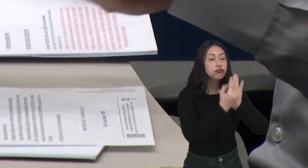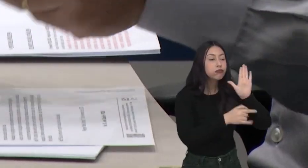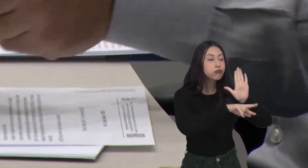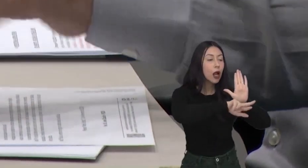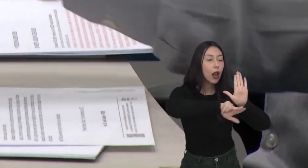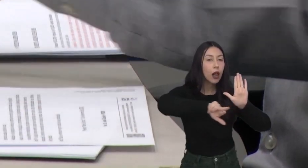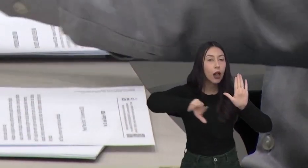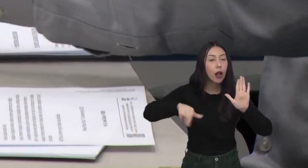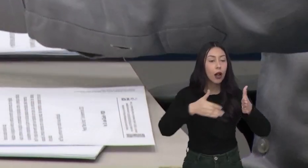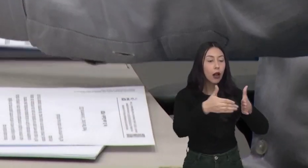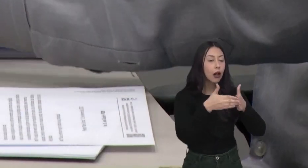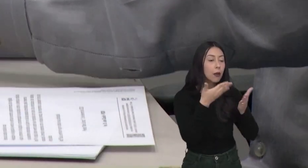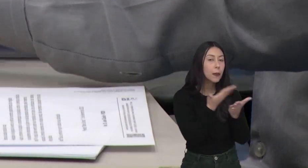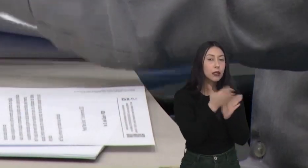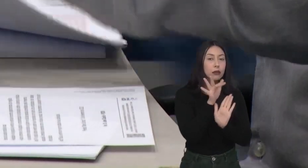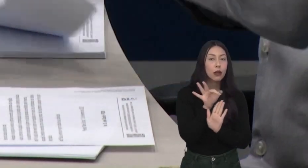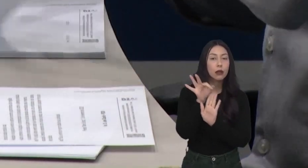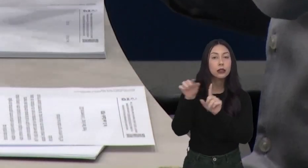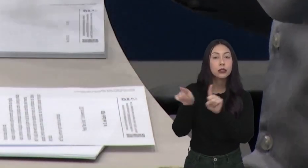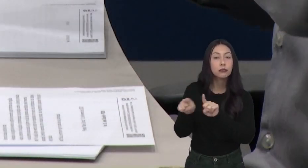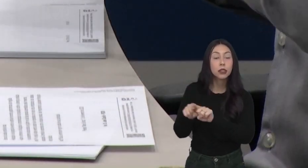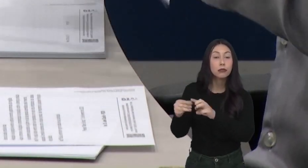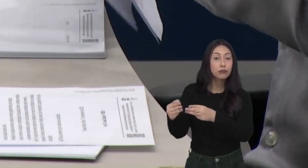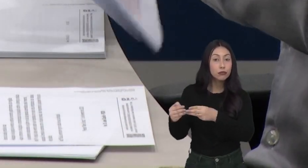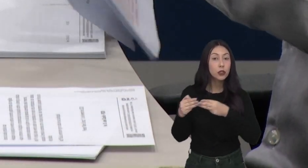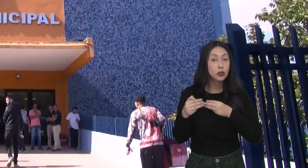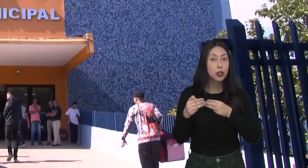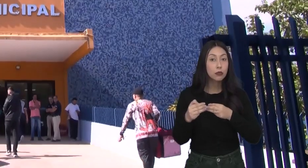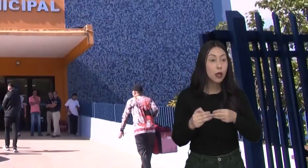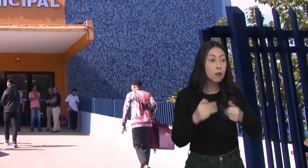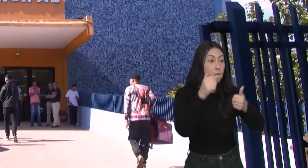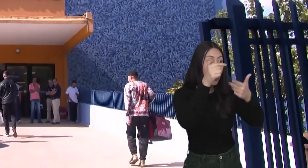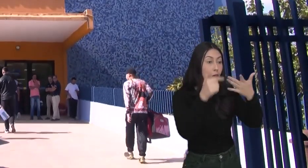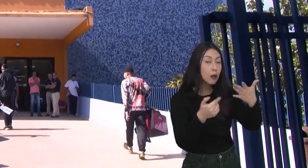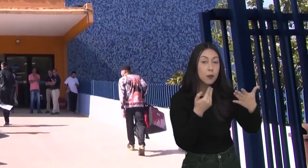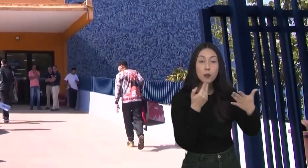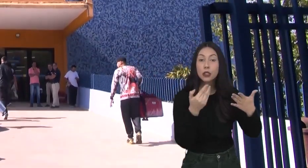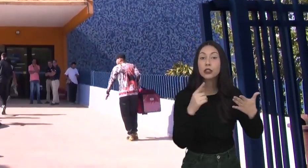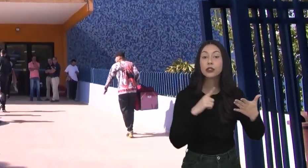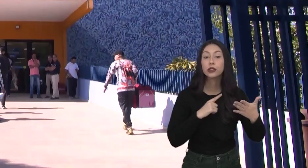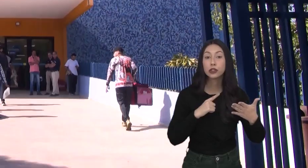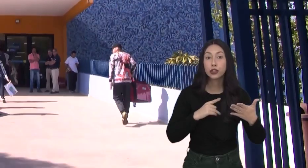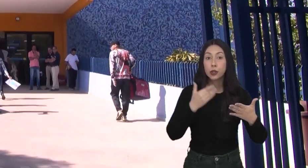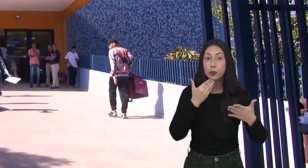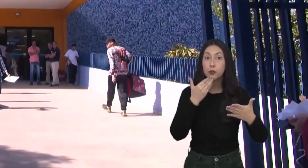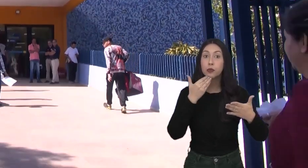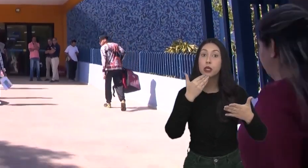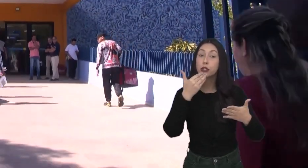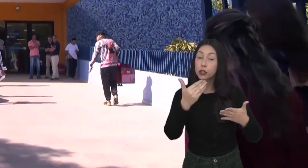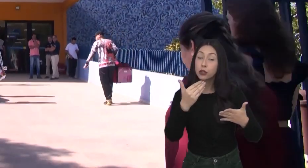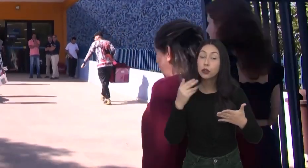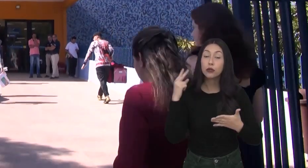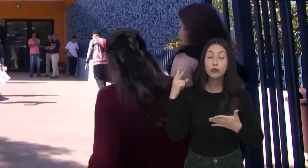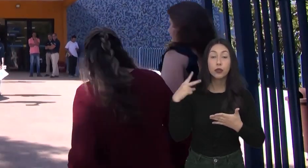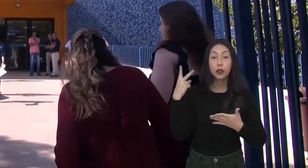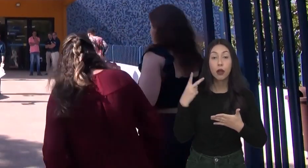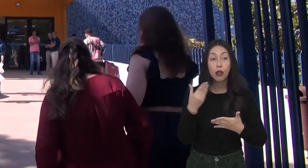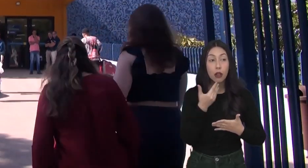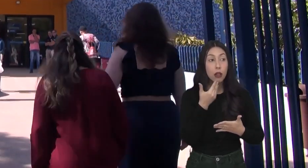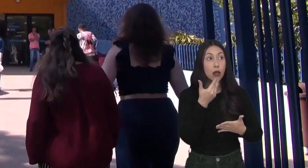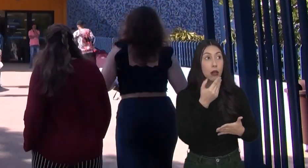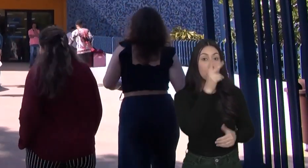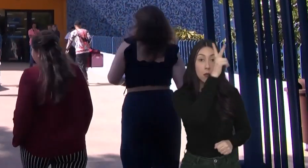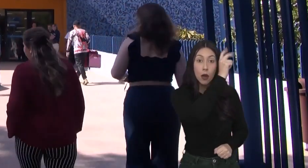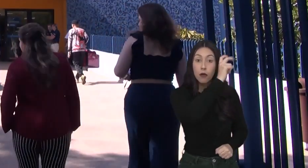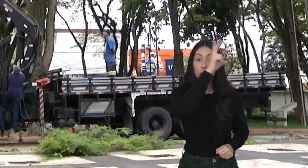de documentos, entre requerimentos, indicações e moções. Desses pedidos estavam solicitações realizadas pelos